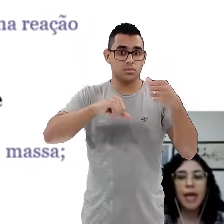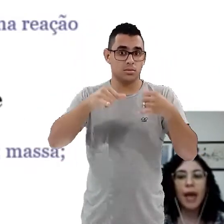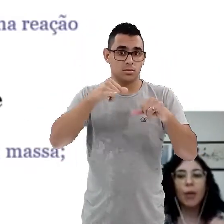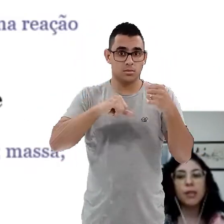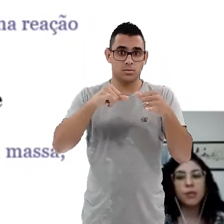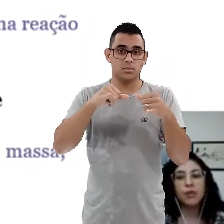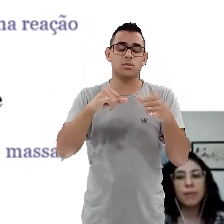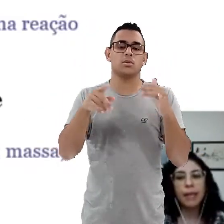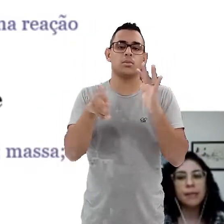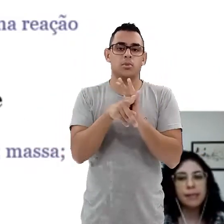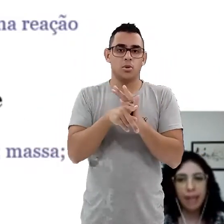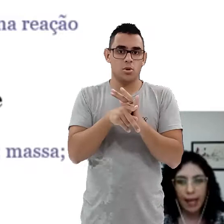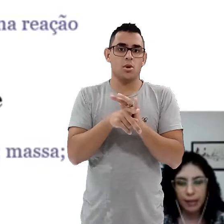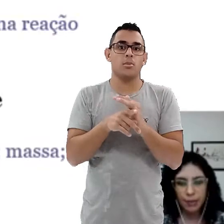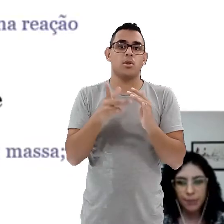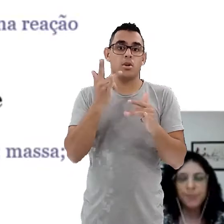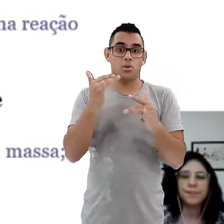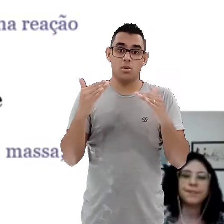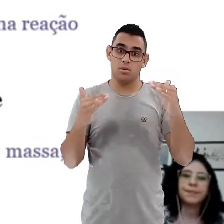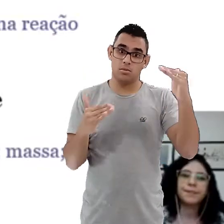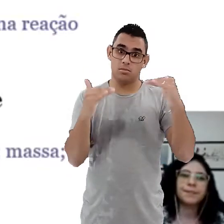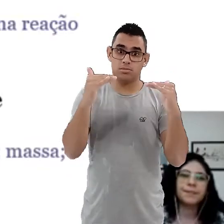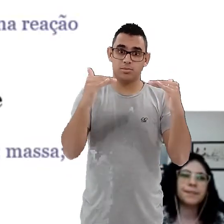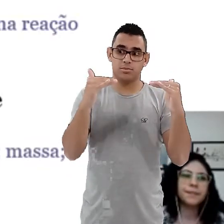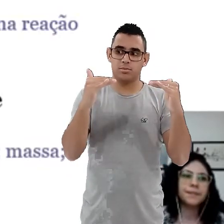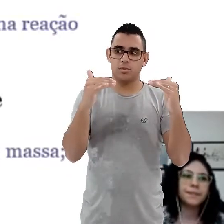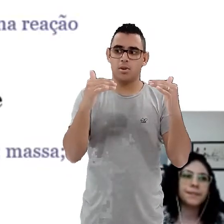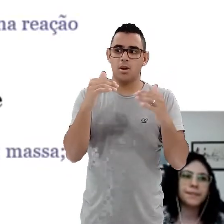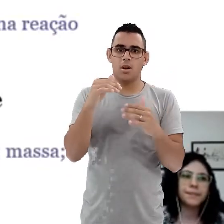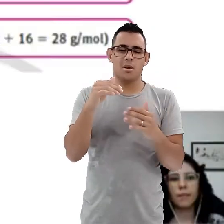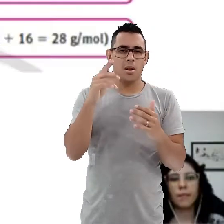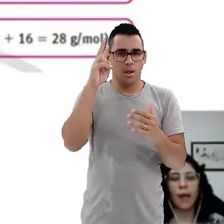estequiométricos de equações balanceadas.